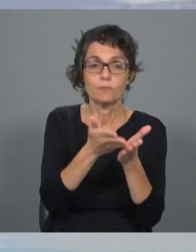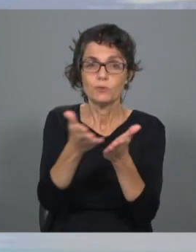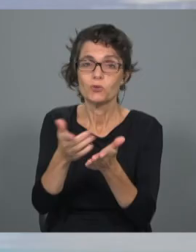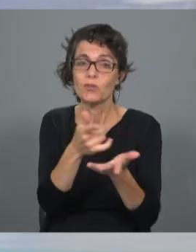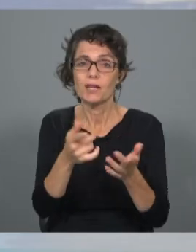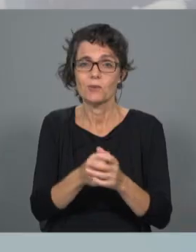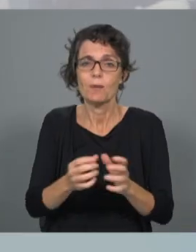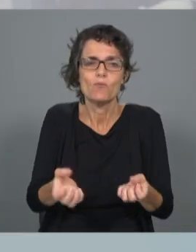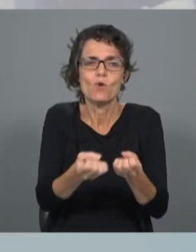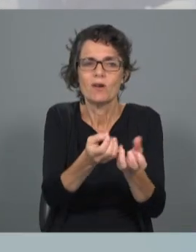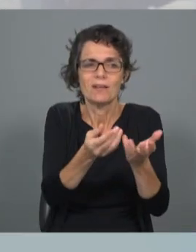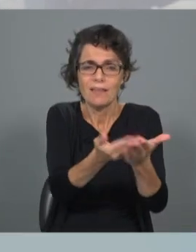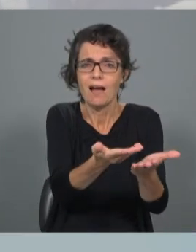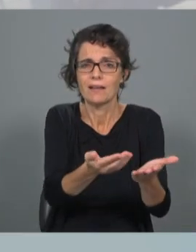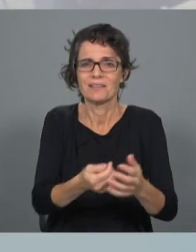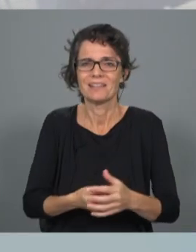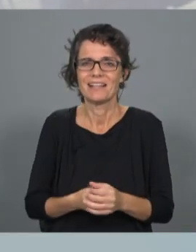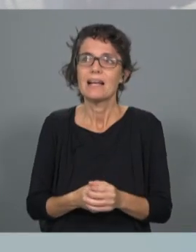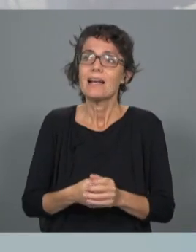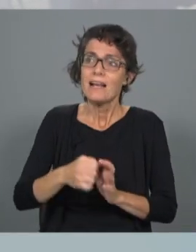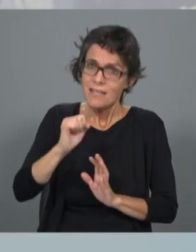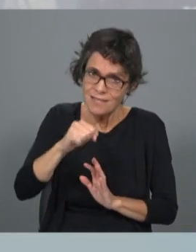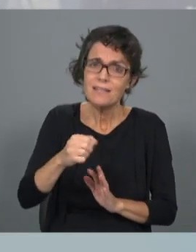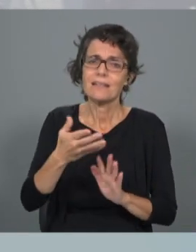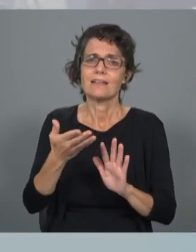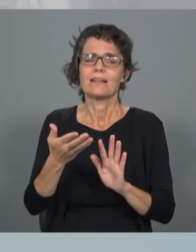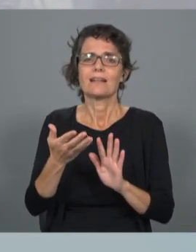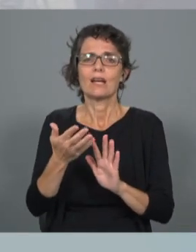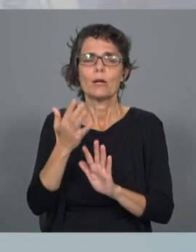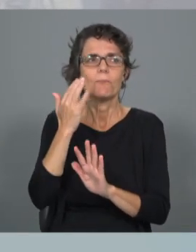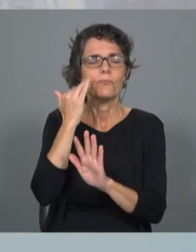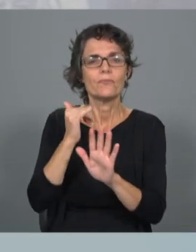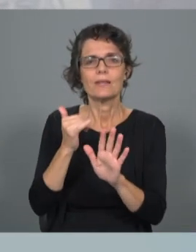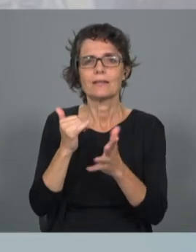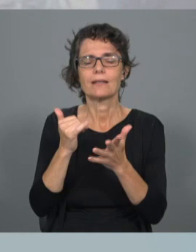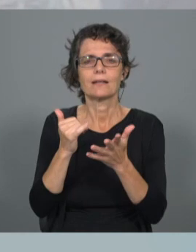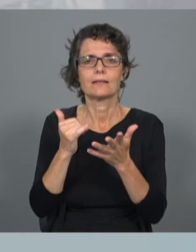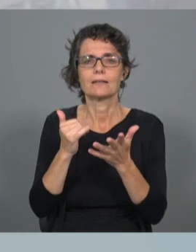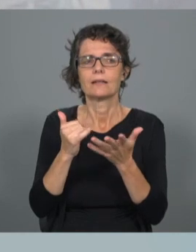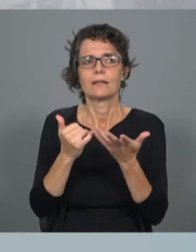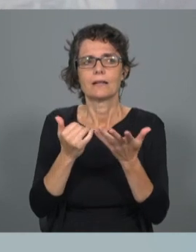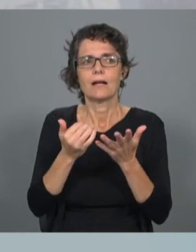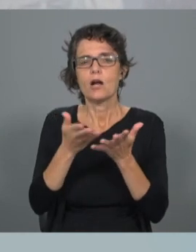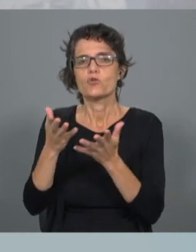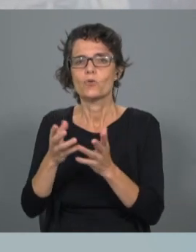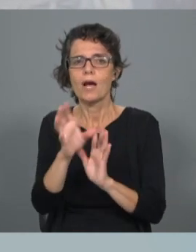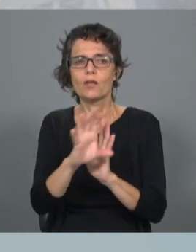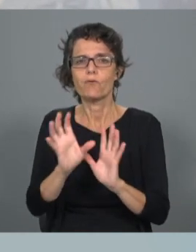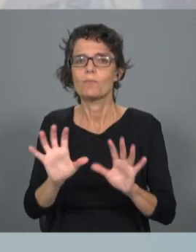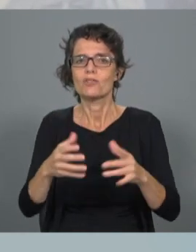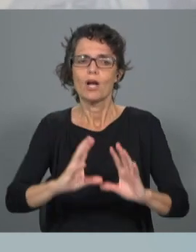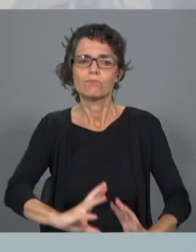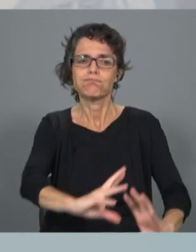vida. A evangelização é isto mesmo, é a promoção integral, é o desenvolvimento integral da pessoa. O nosso trabalho